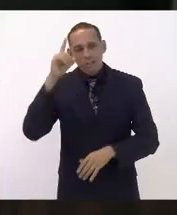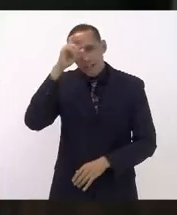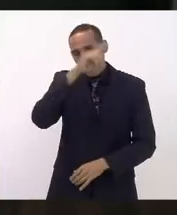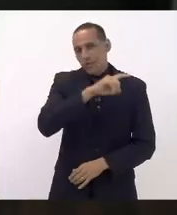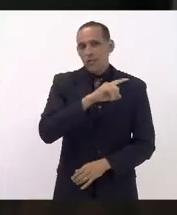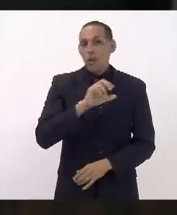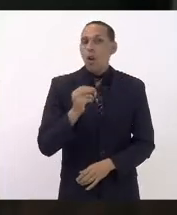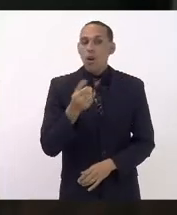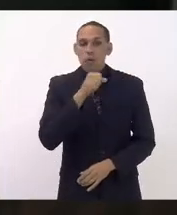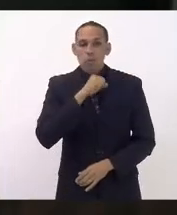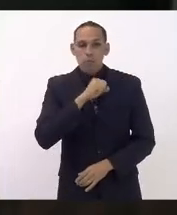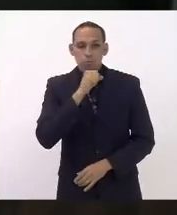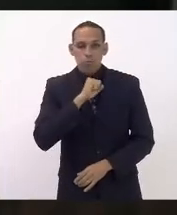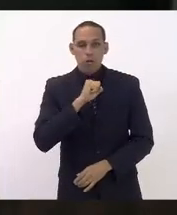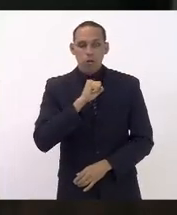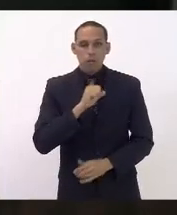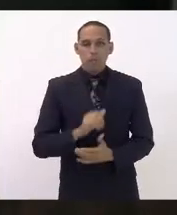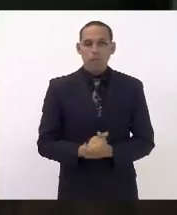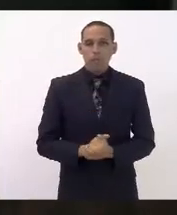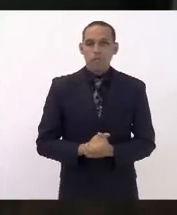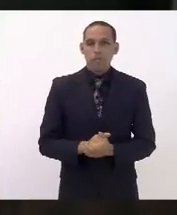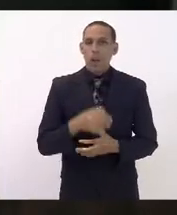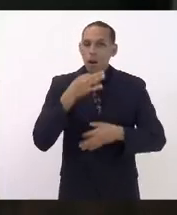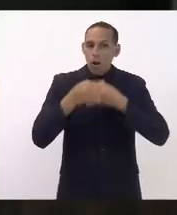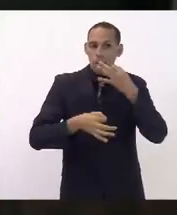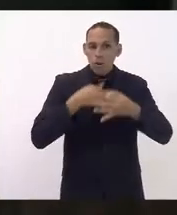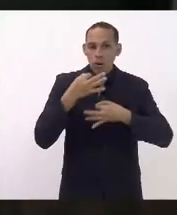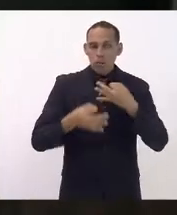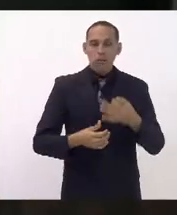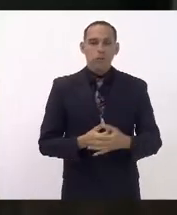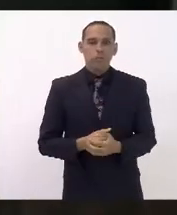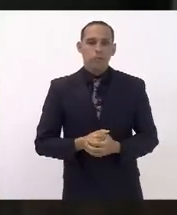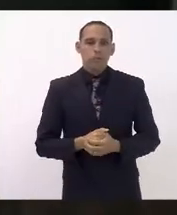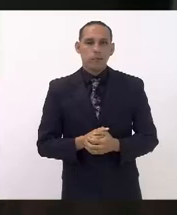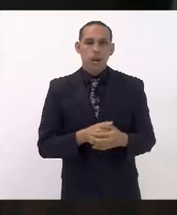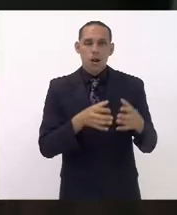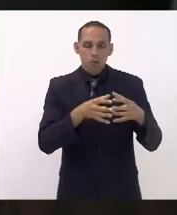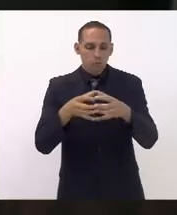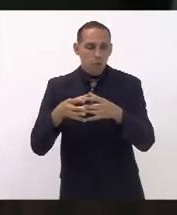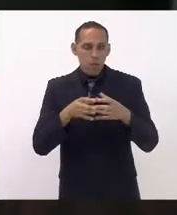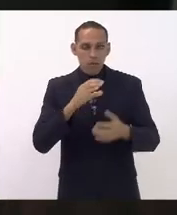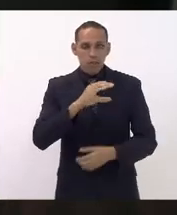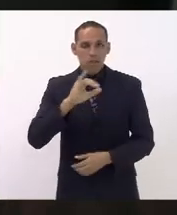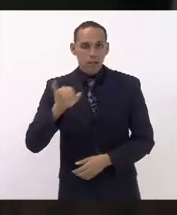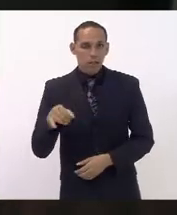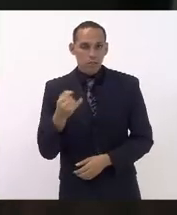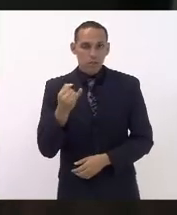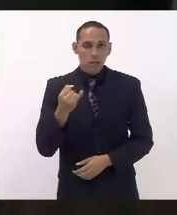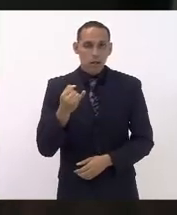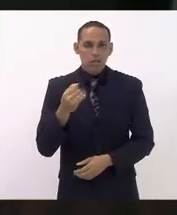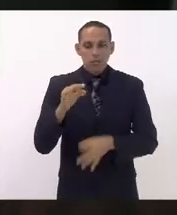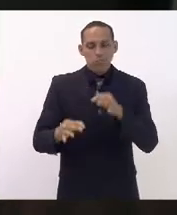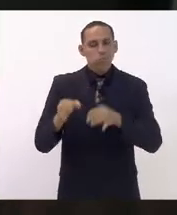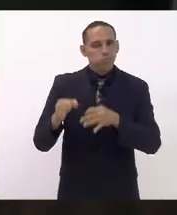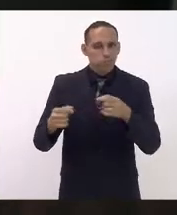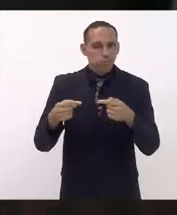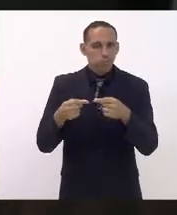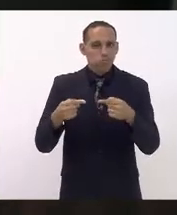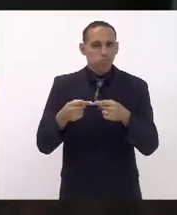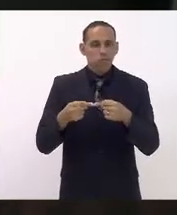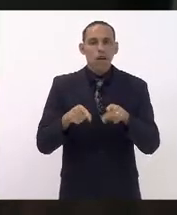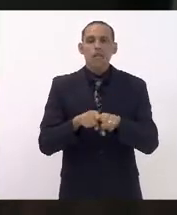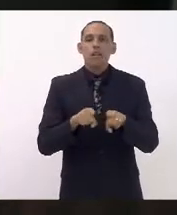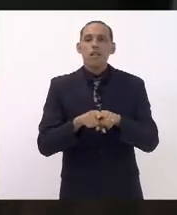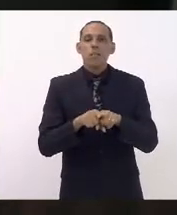e idosos, da forma que menciona. Pareceres. A Comissão de Constituição e Justiça pela Juridicidade de Assunto da Criança e do Adolescente e do